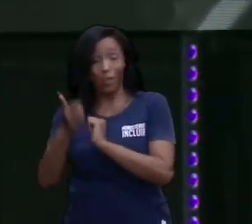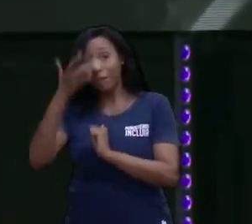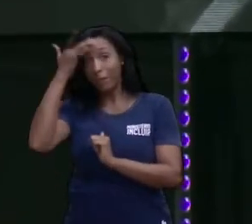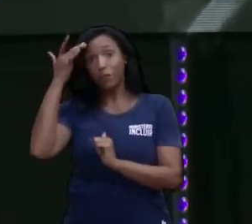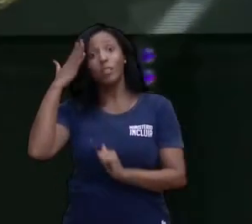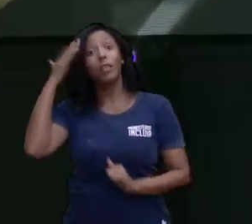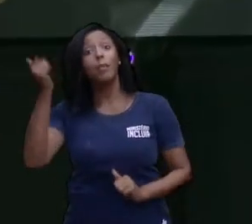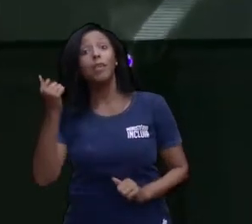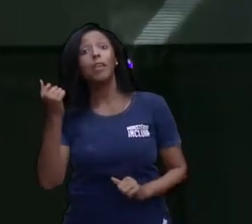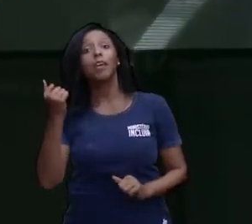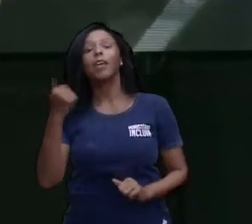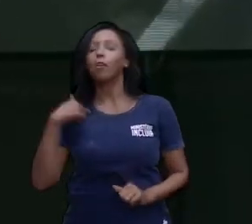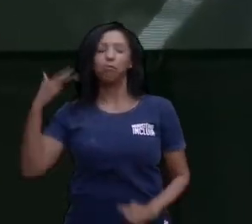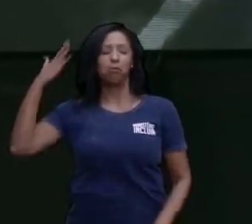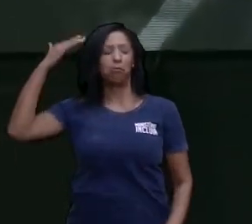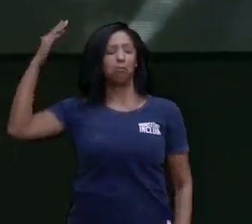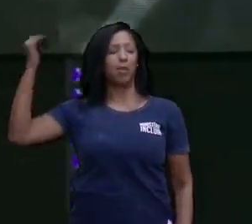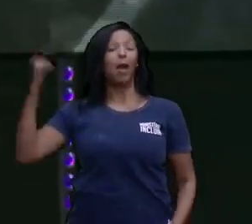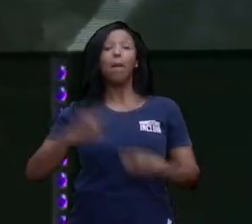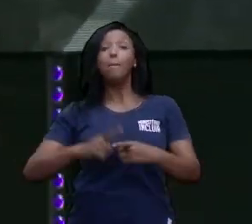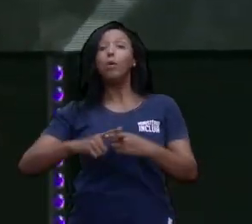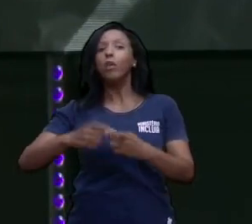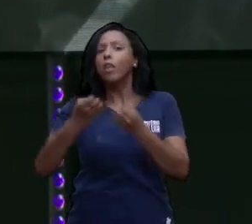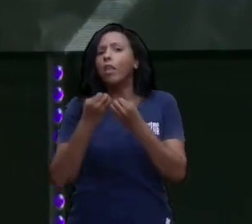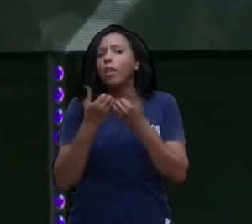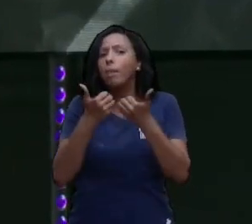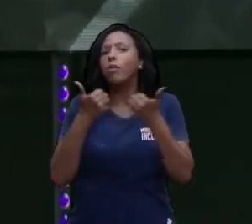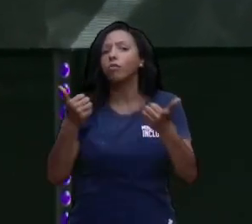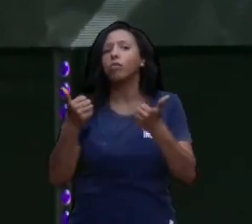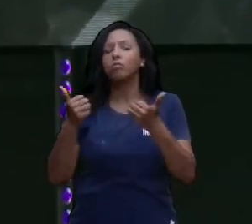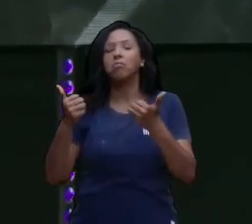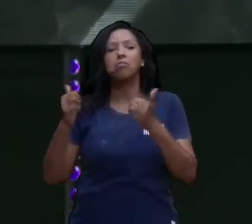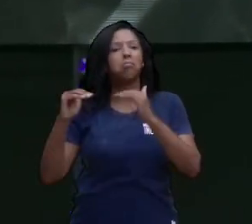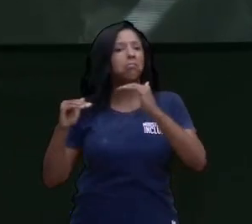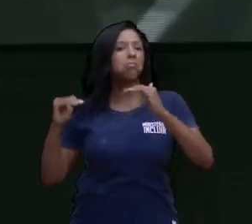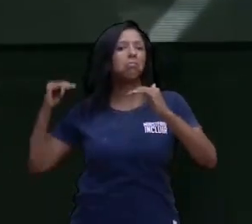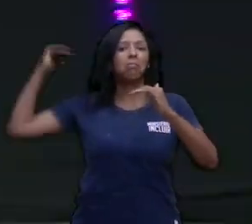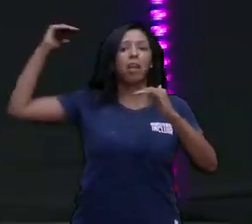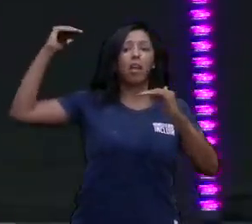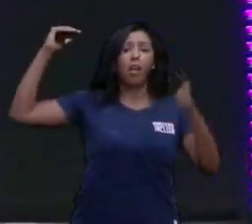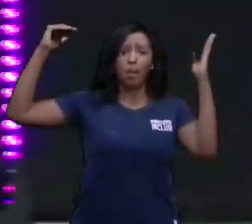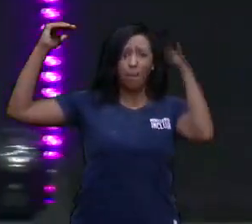porque a bondade sempre prevalece sobre a maldade